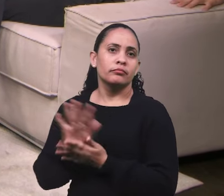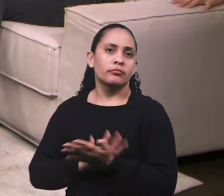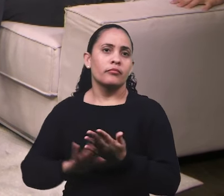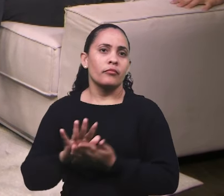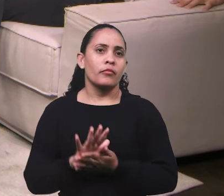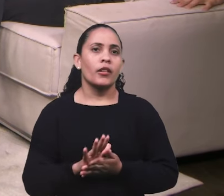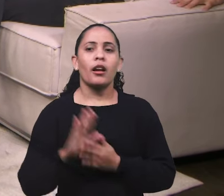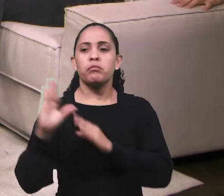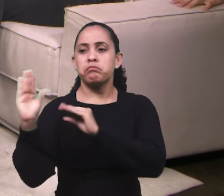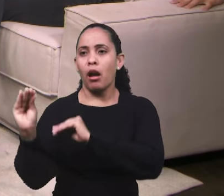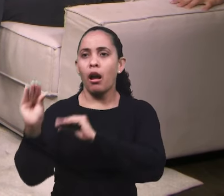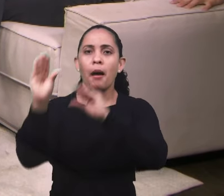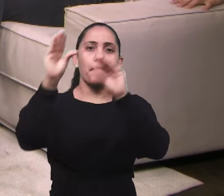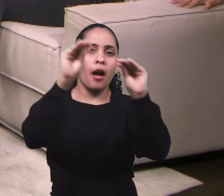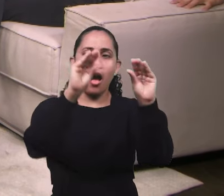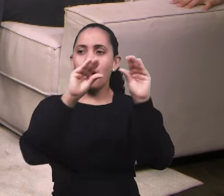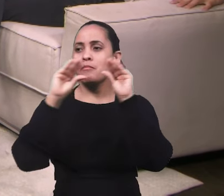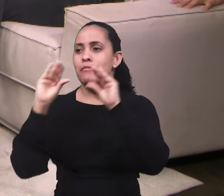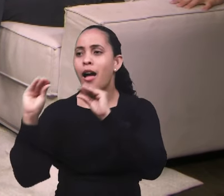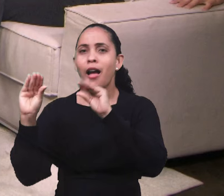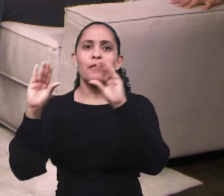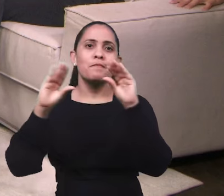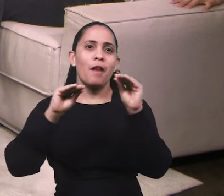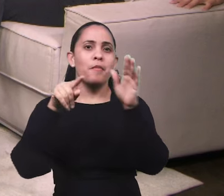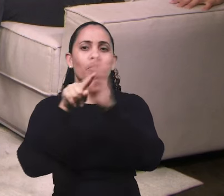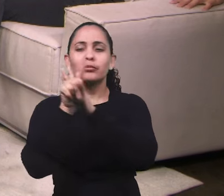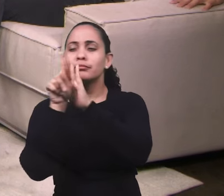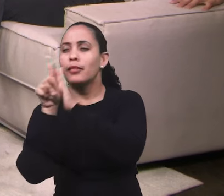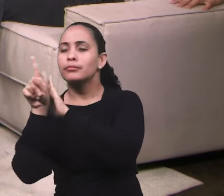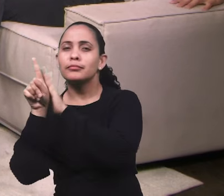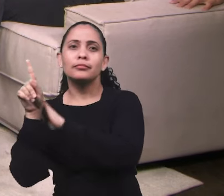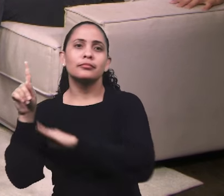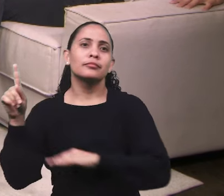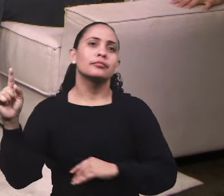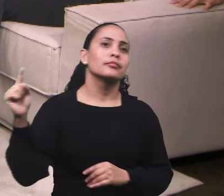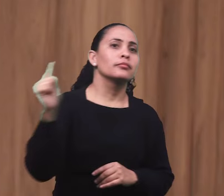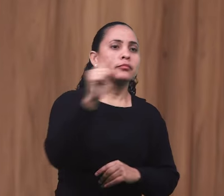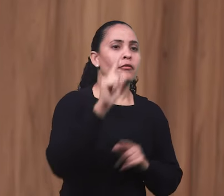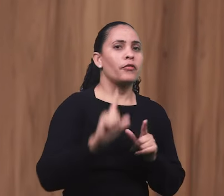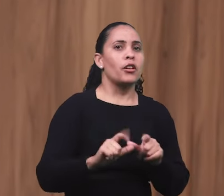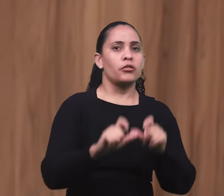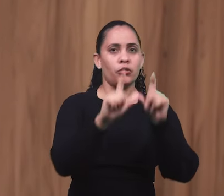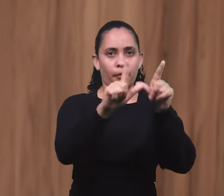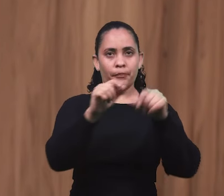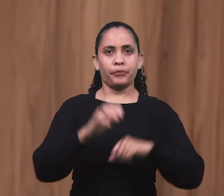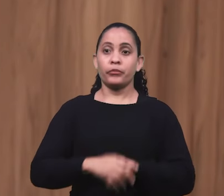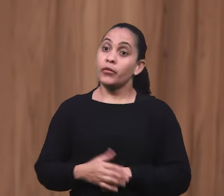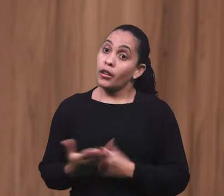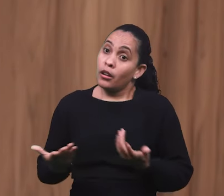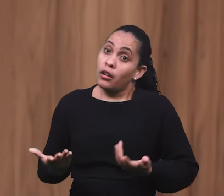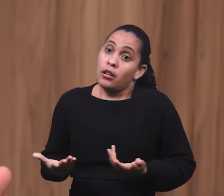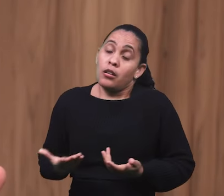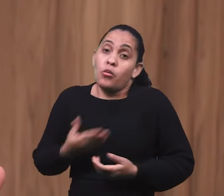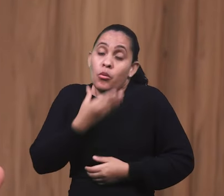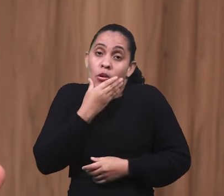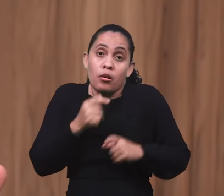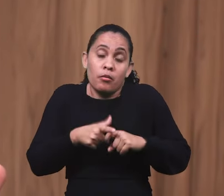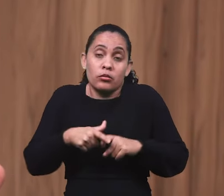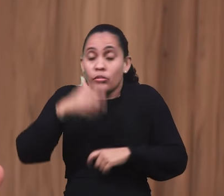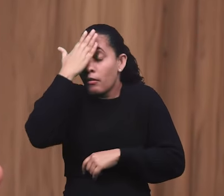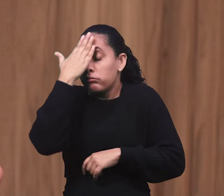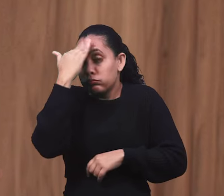de contatos, conhecia um e outro e tal, acabou, né? E o que o Pitangui hoje? Ele foi a referência em